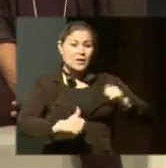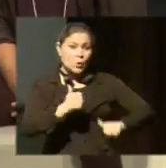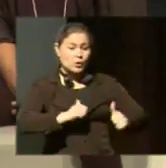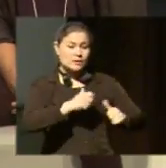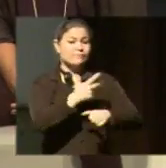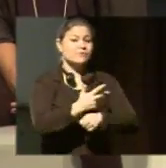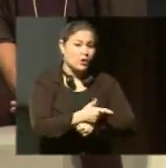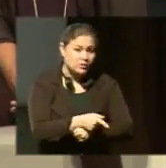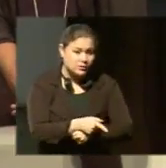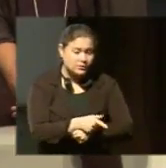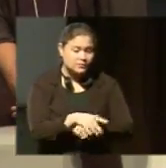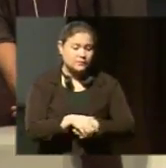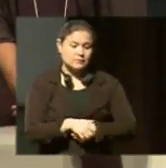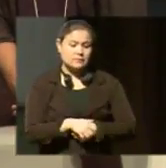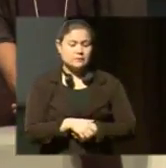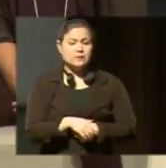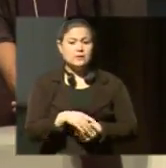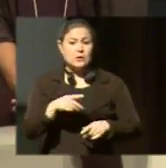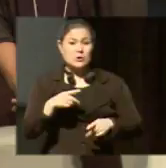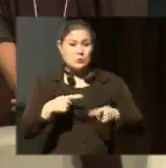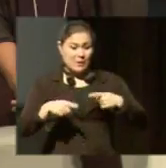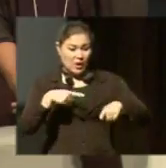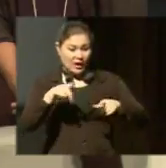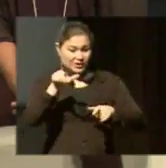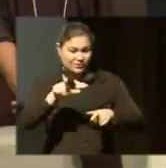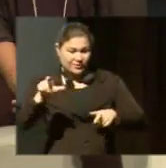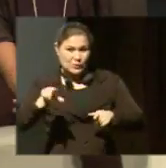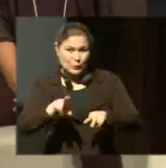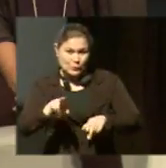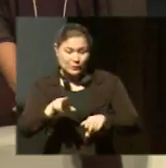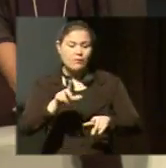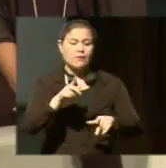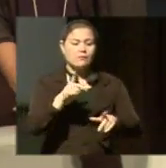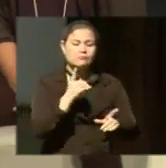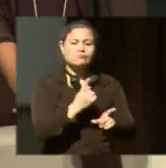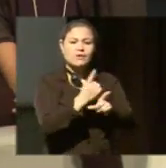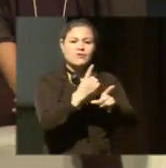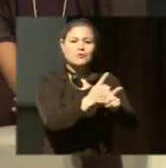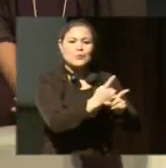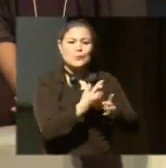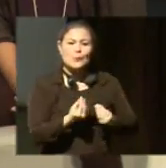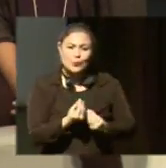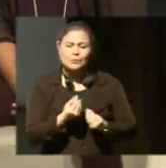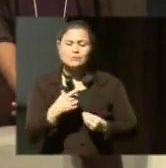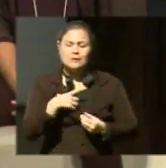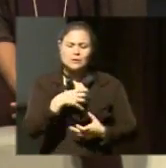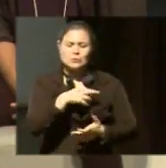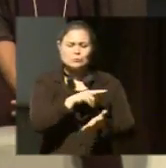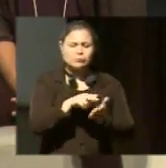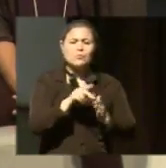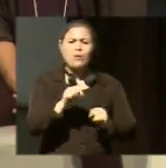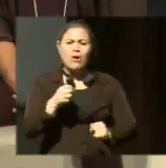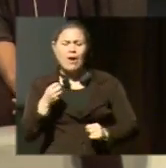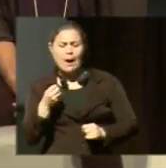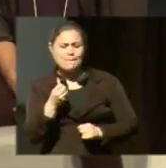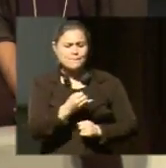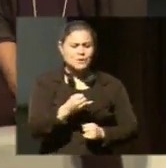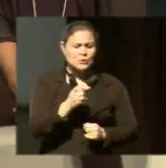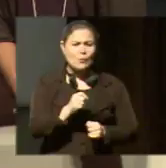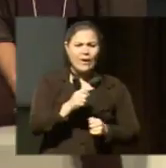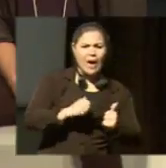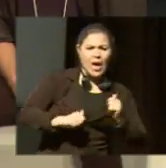idosos e os seus personagens idosos se identificam muito. Existe todo um esquema de paixão entre o ator